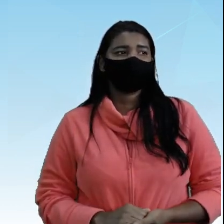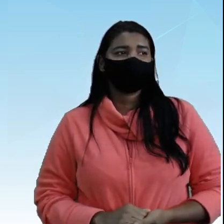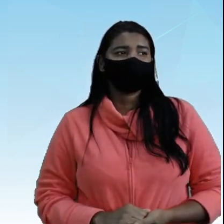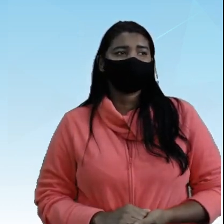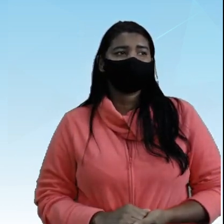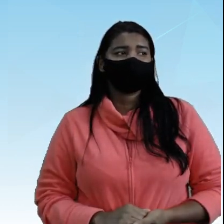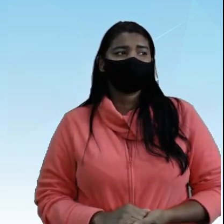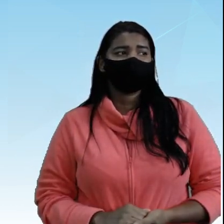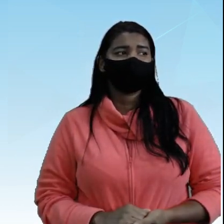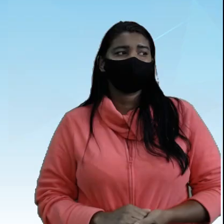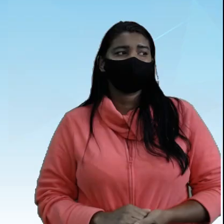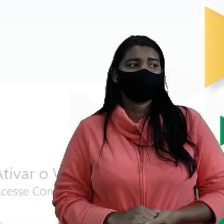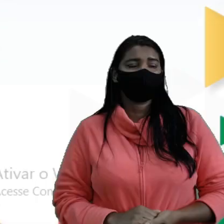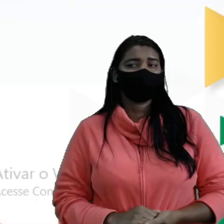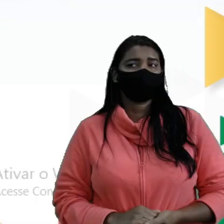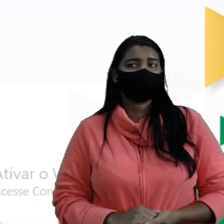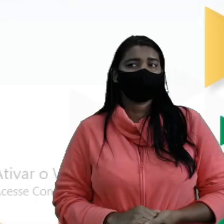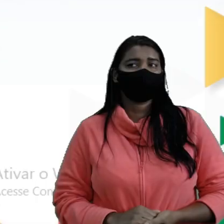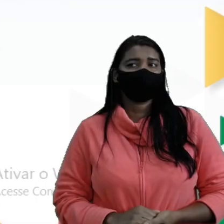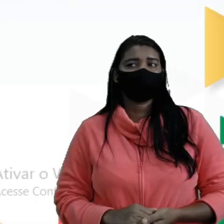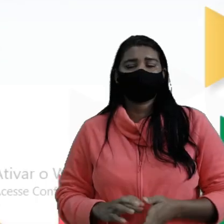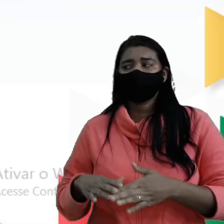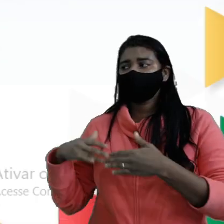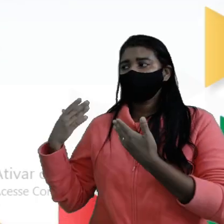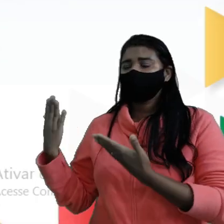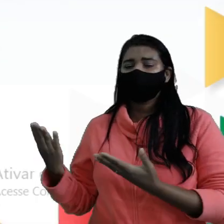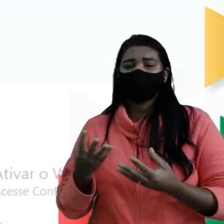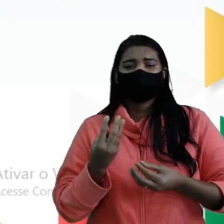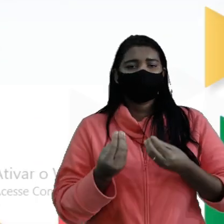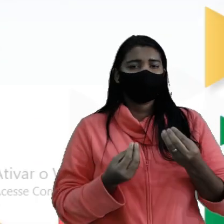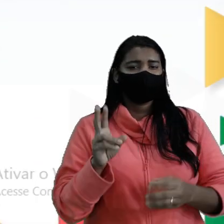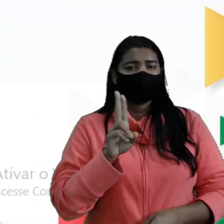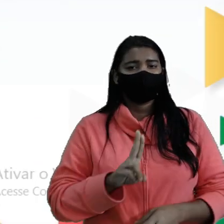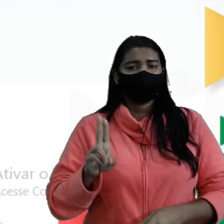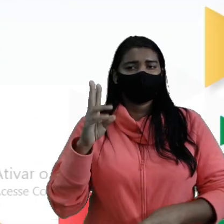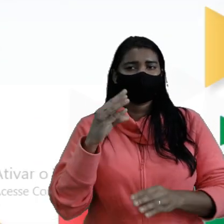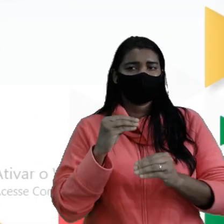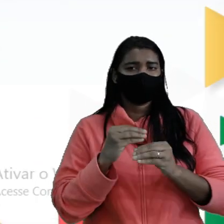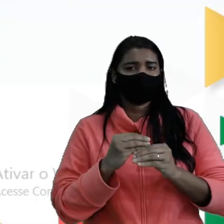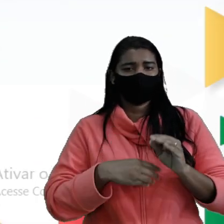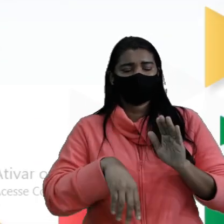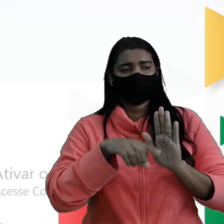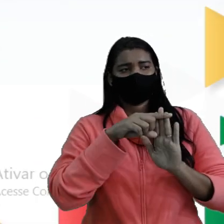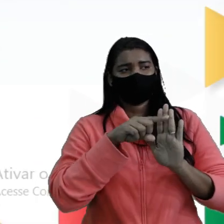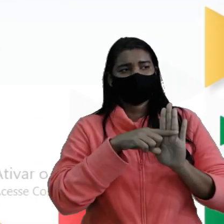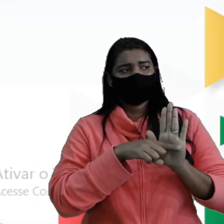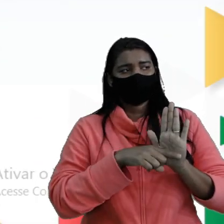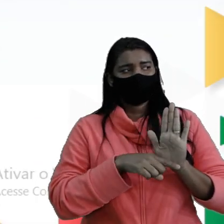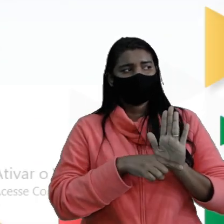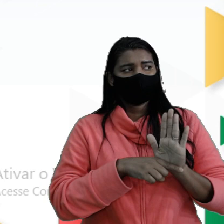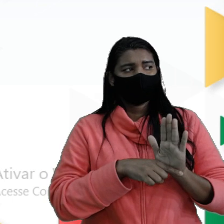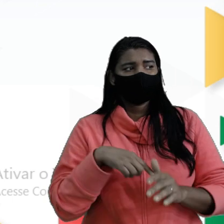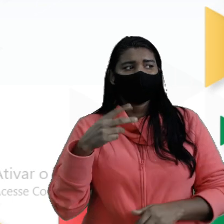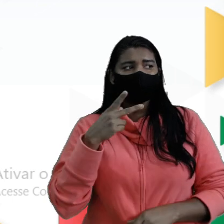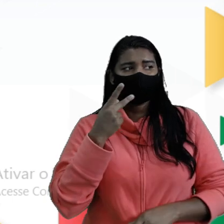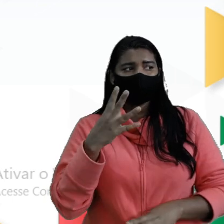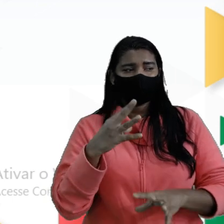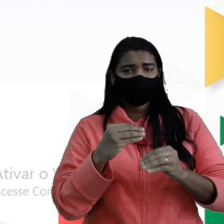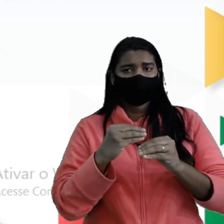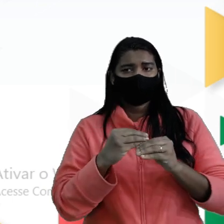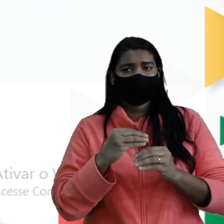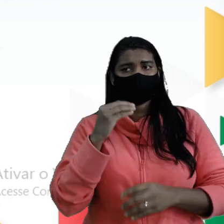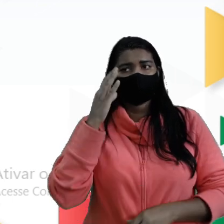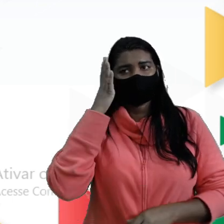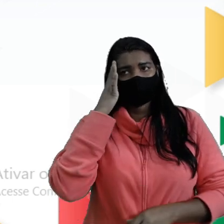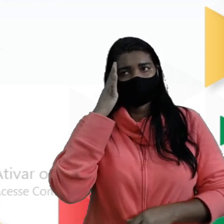os travessões. Como é que a gente usa um travessão? Para marcar também a fala das personagens,